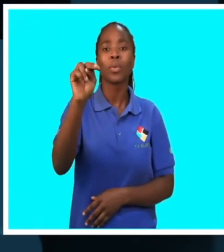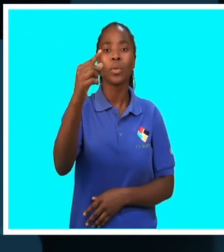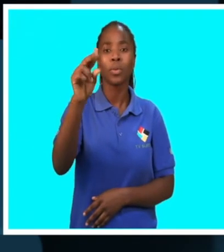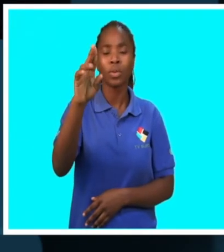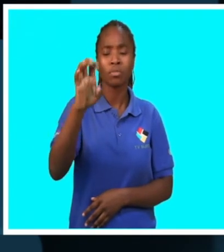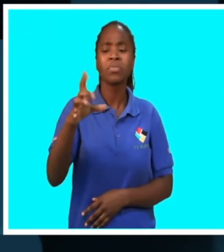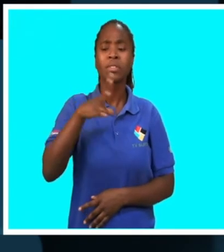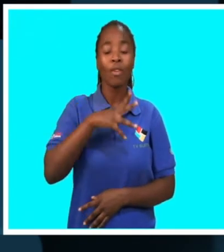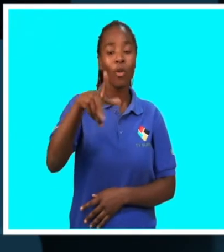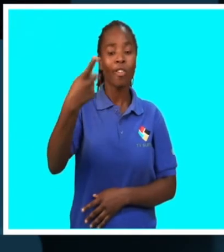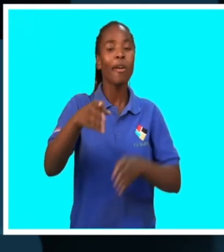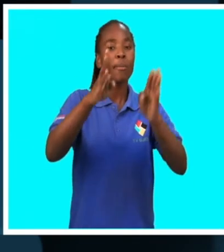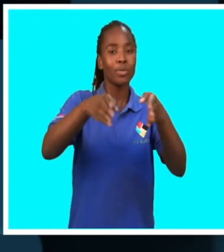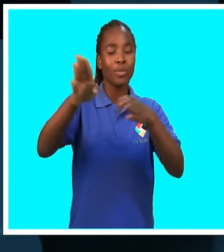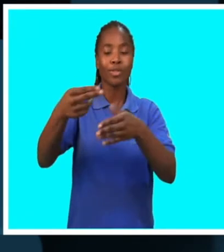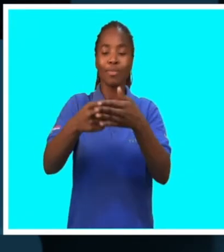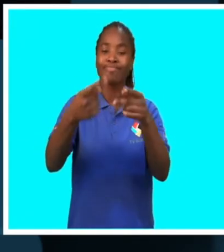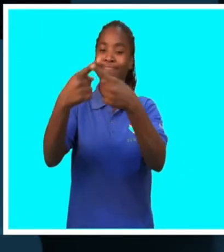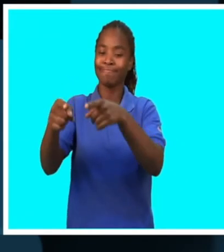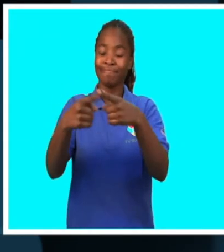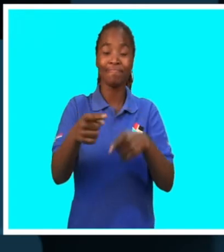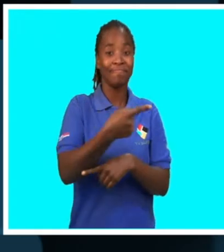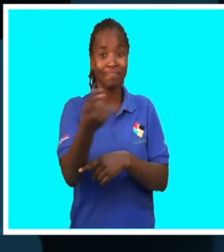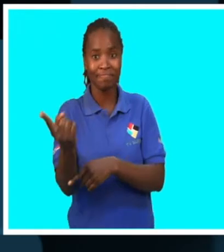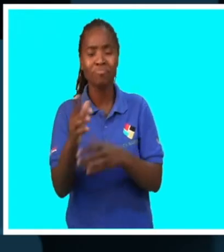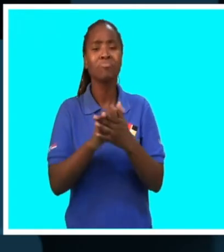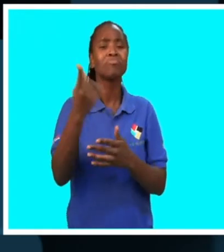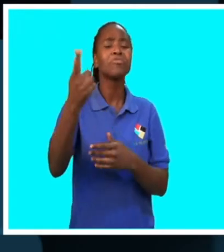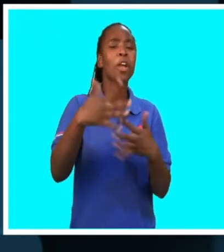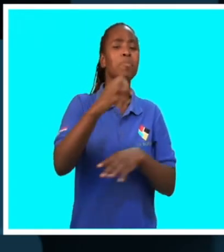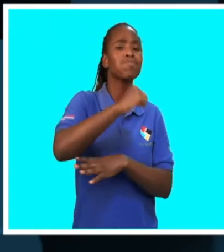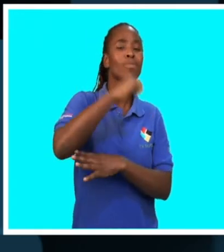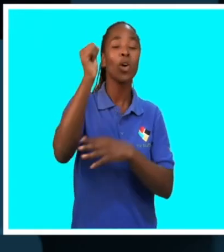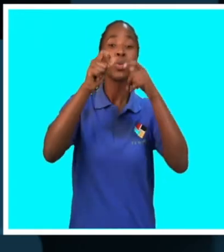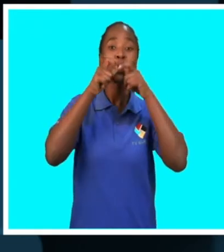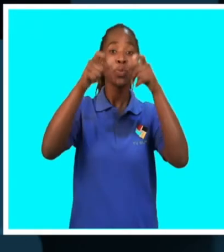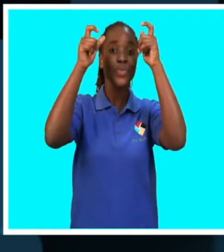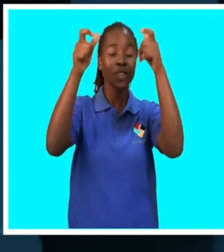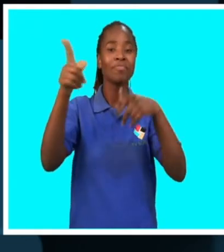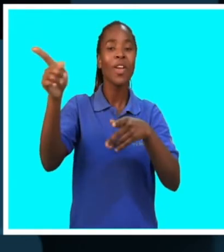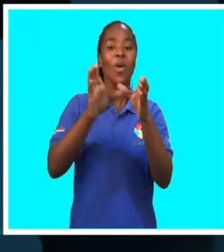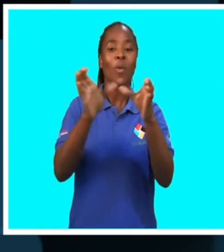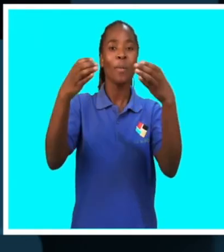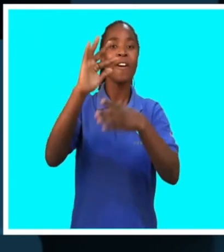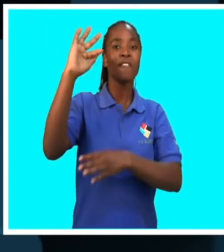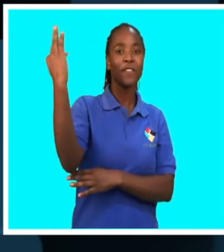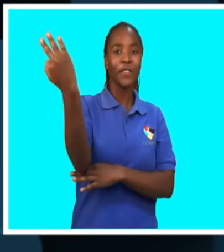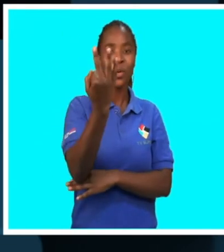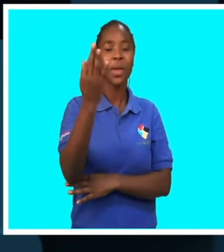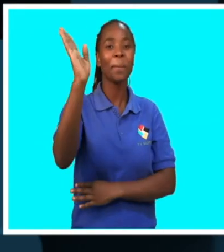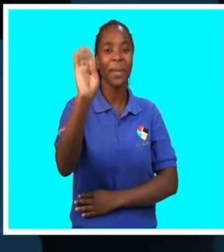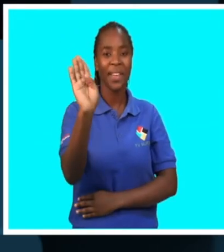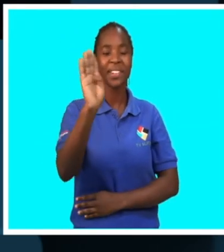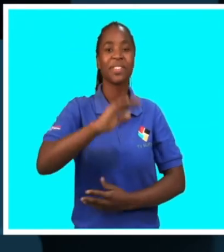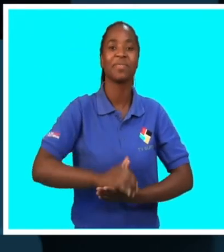Nong, Xanaia Pinto, Mossato Albadine, Nazir Salé, Fulizar da Lemos e o Clube Ferroviário da Beira.